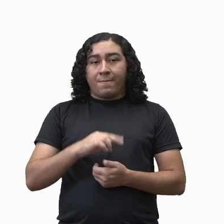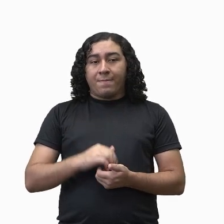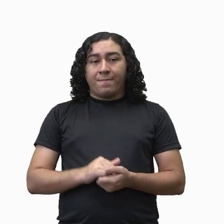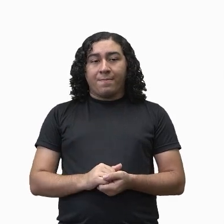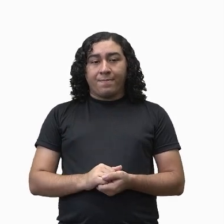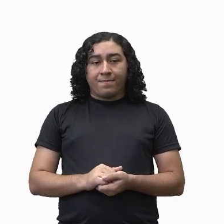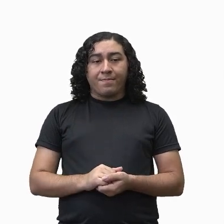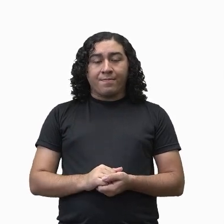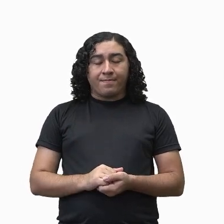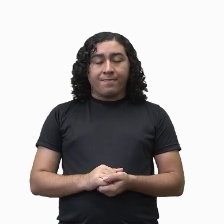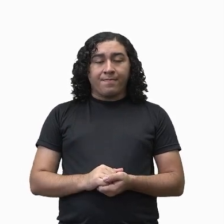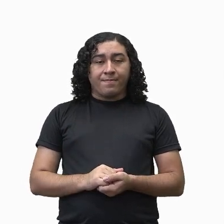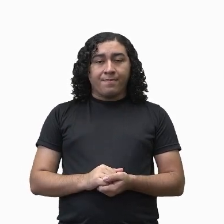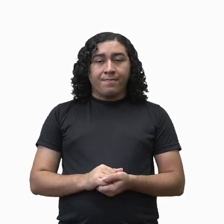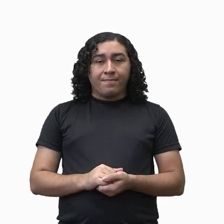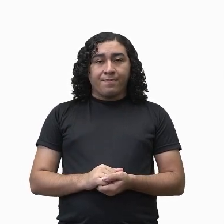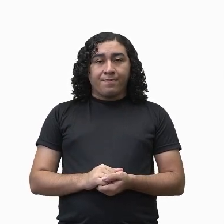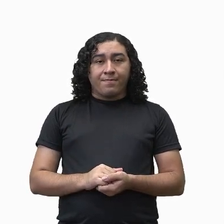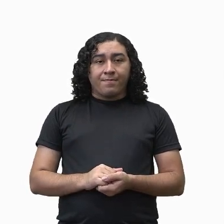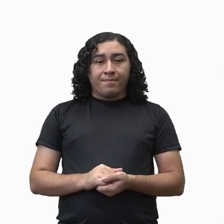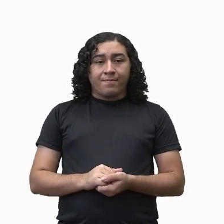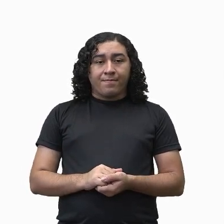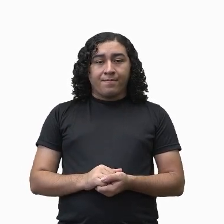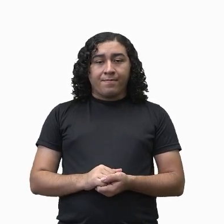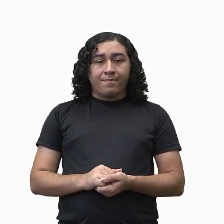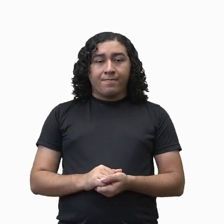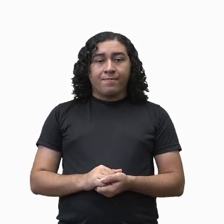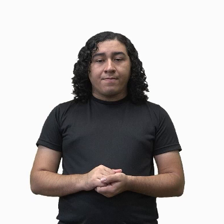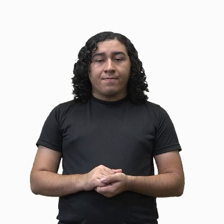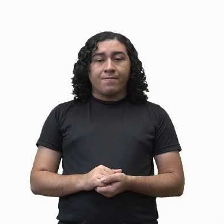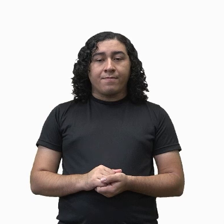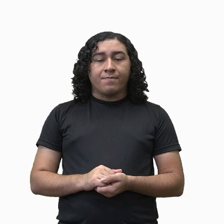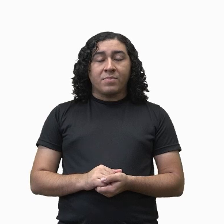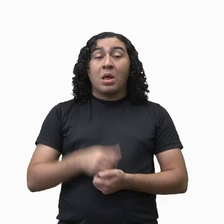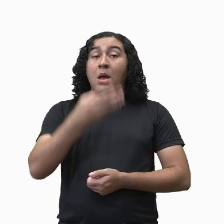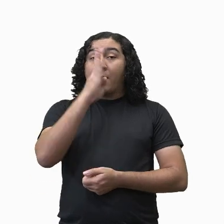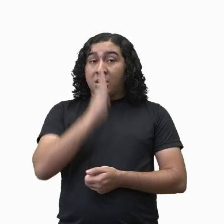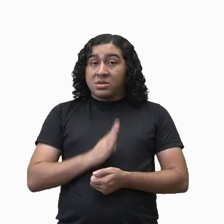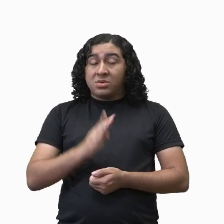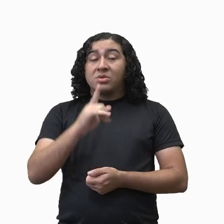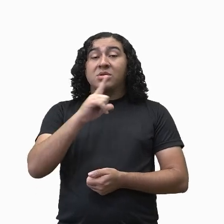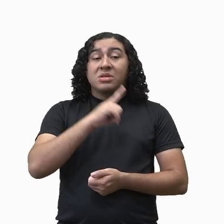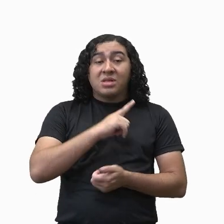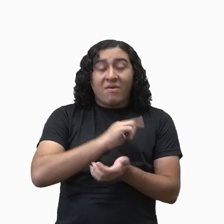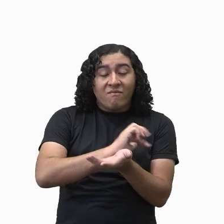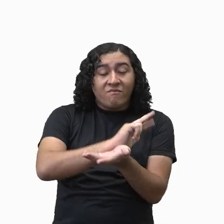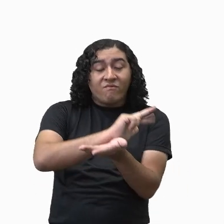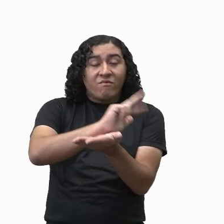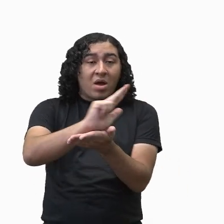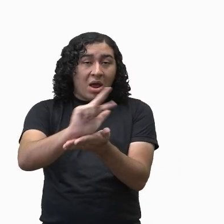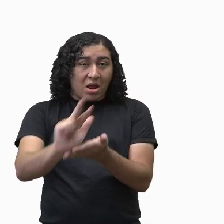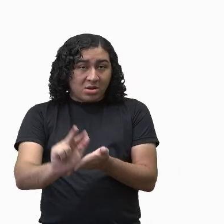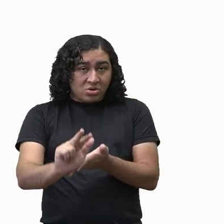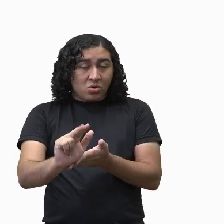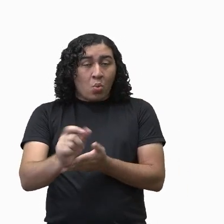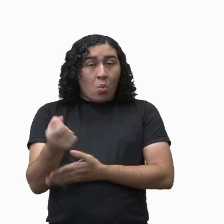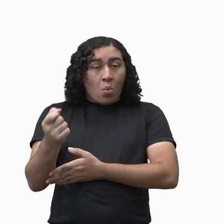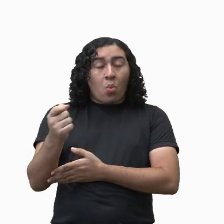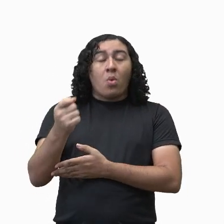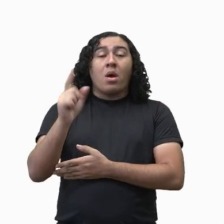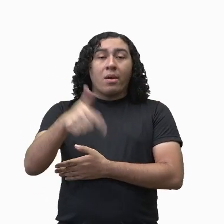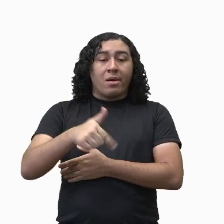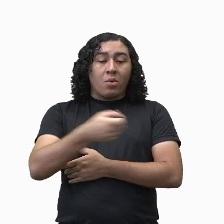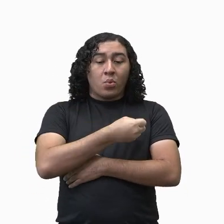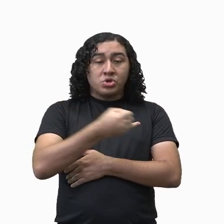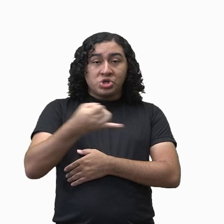toma conta, né, tem, na verdade, uma grande diversidade de anuros no mundo, a maior. Esses pequenos